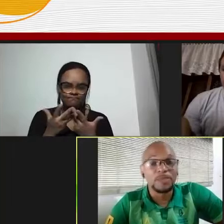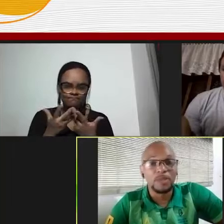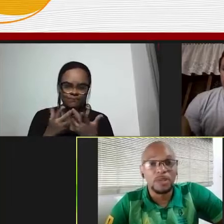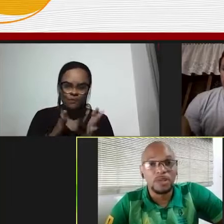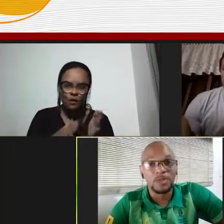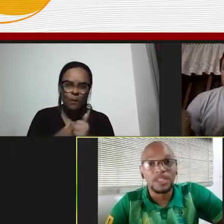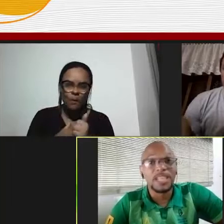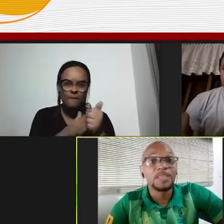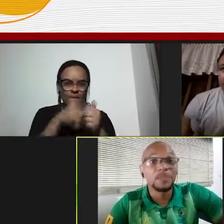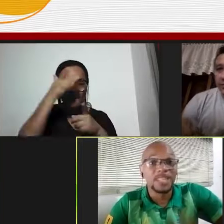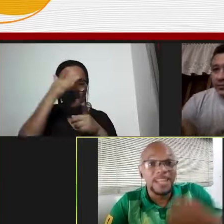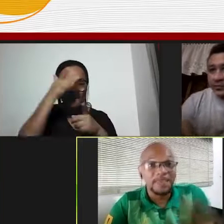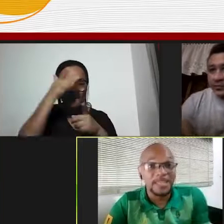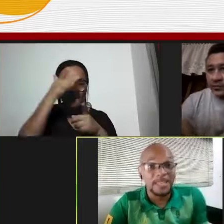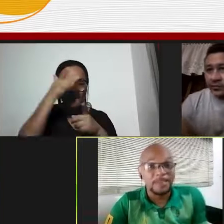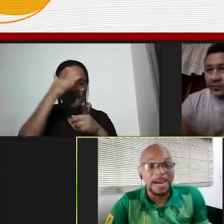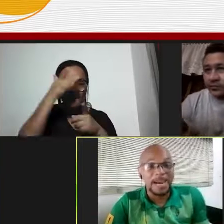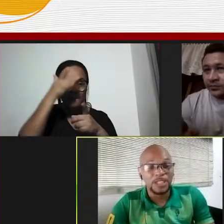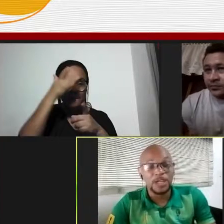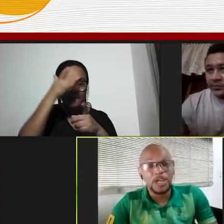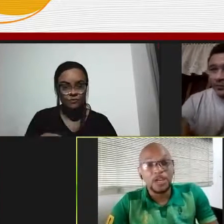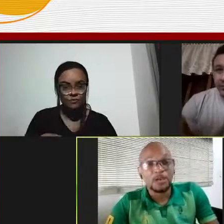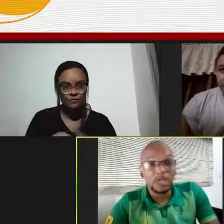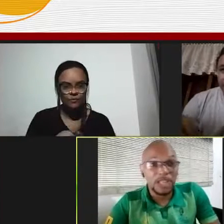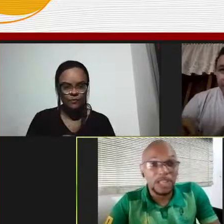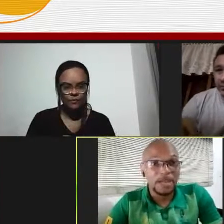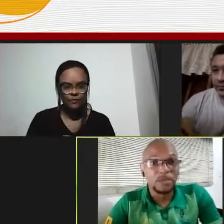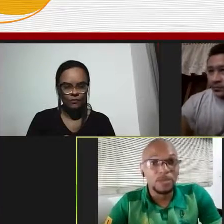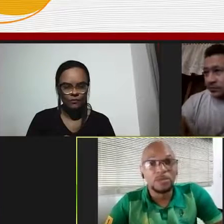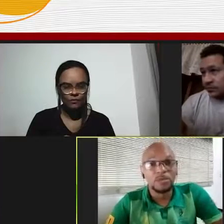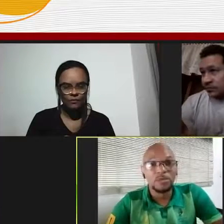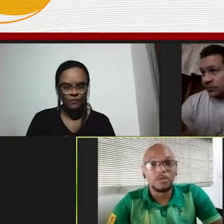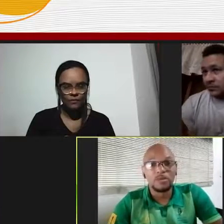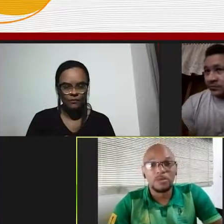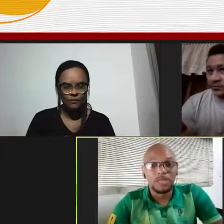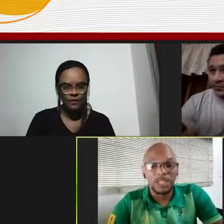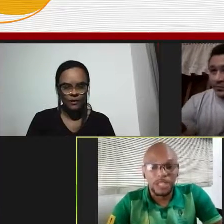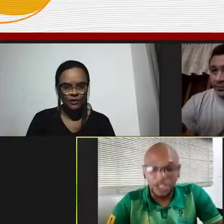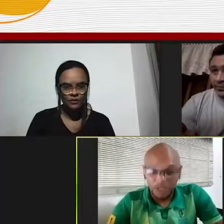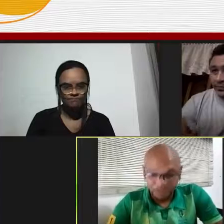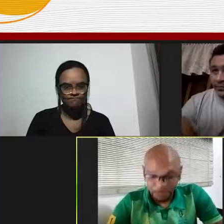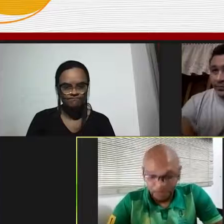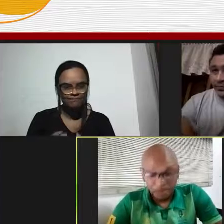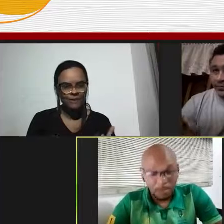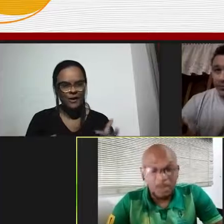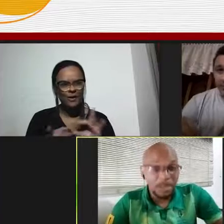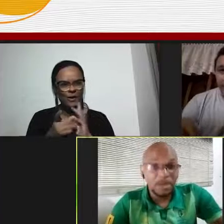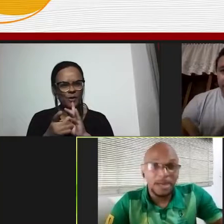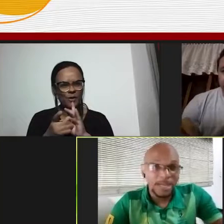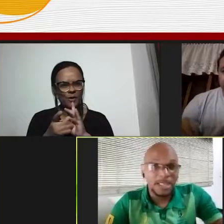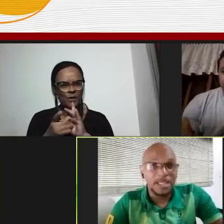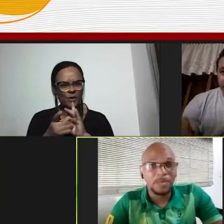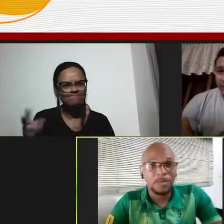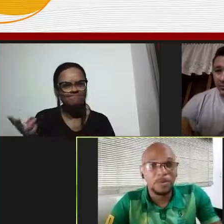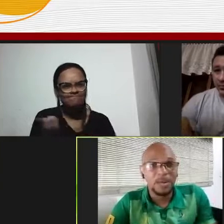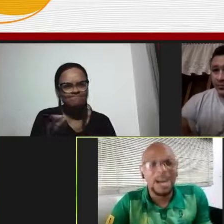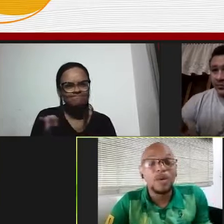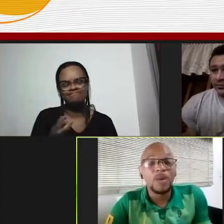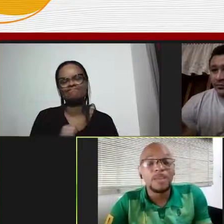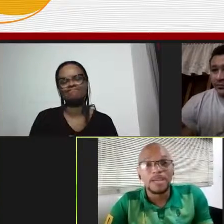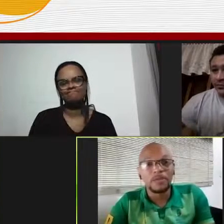da pessoa com deficiência e poder fazer parte do segmento junto com vocês, e agradecer